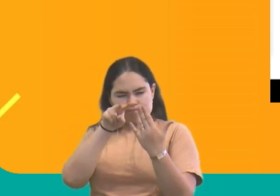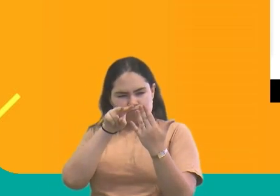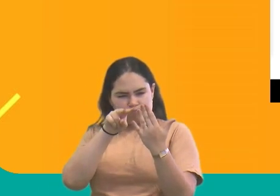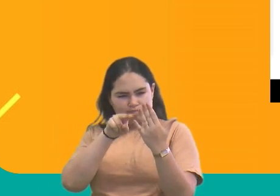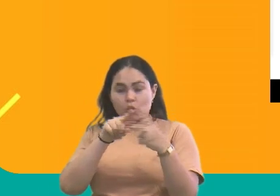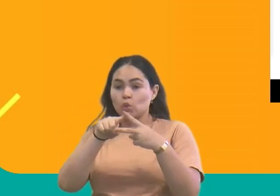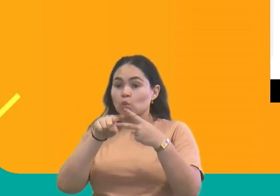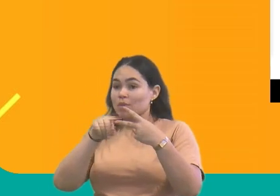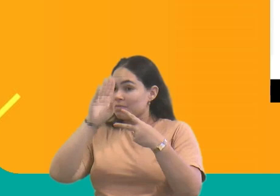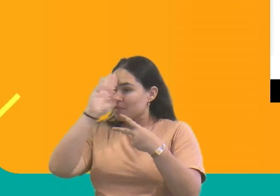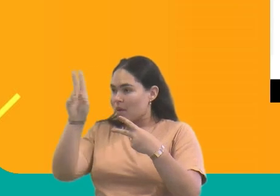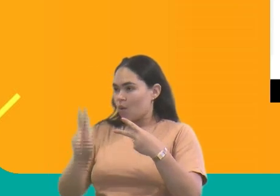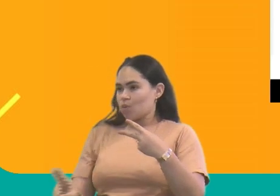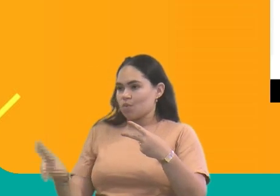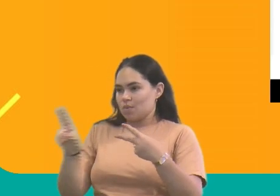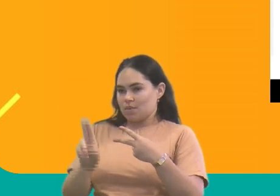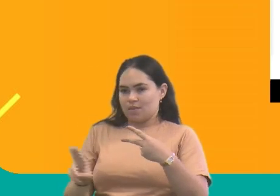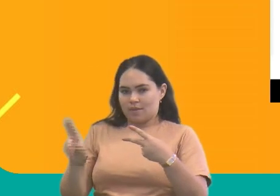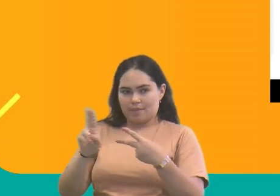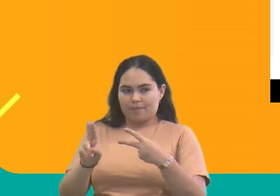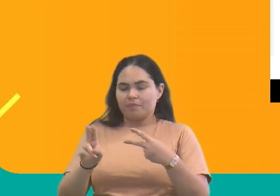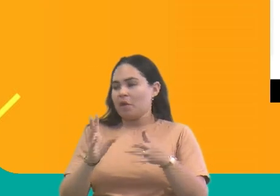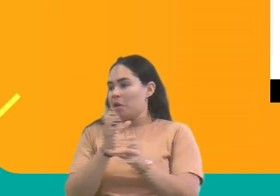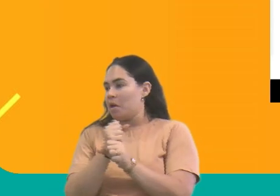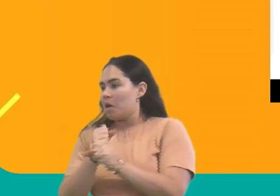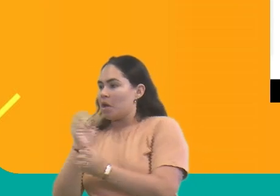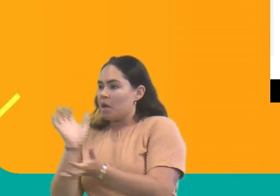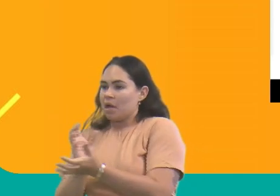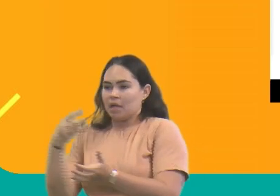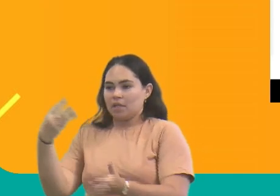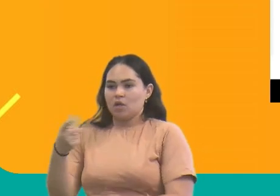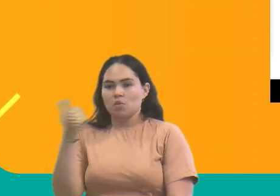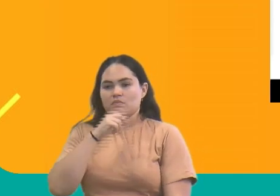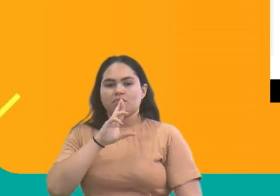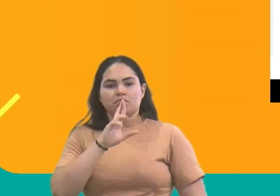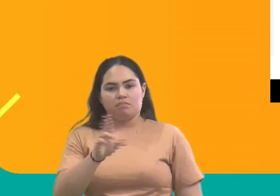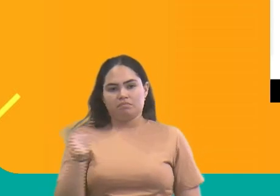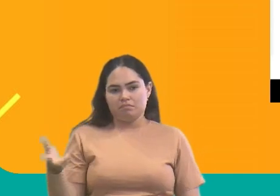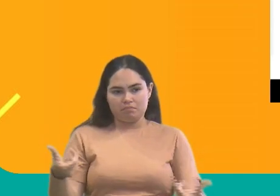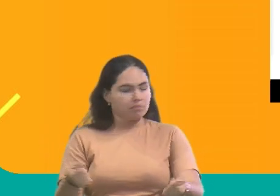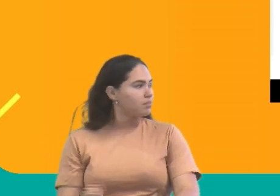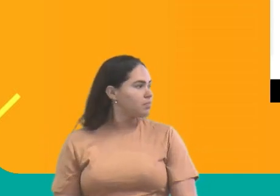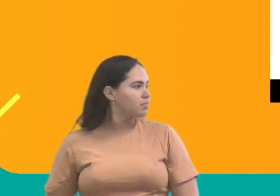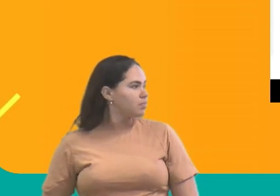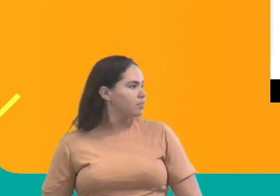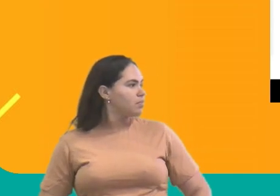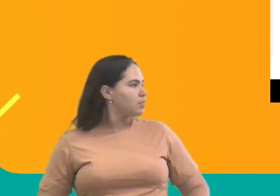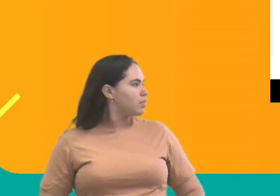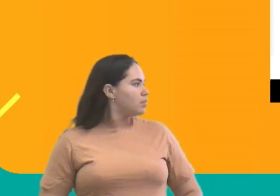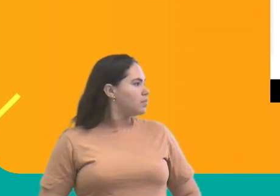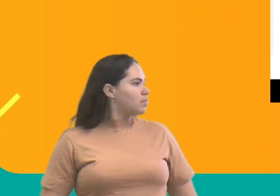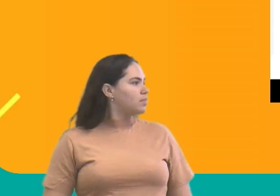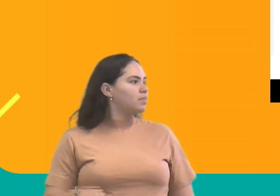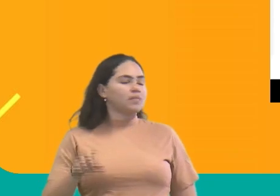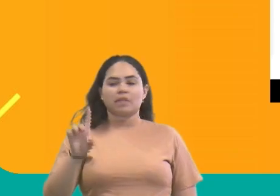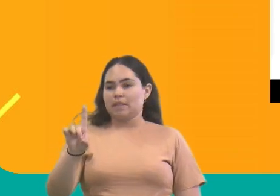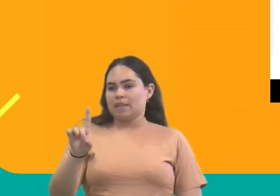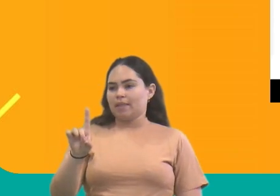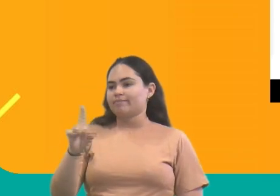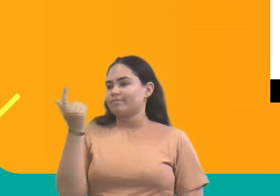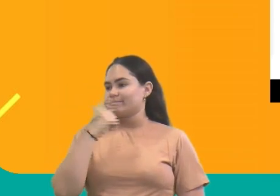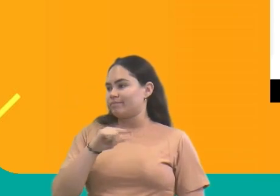duas substâncias que você vai usar. Monte sua regra de 3 e arrase no resultado, ok? Fica para a gente aqui letra D como